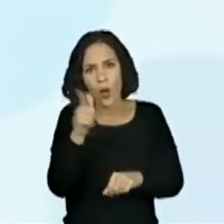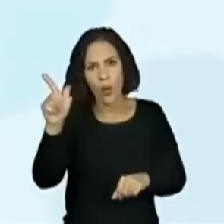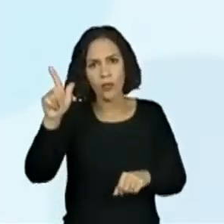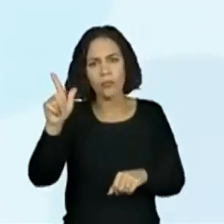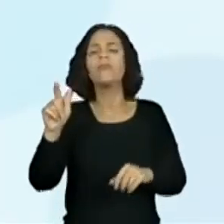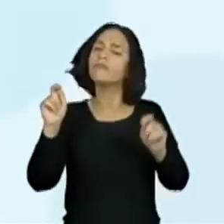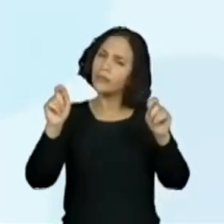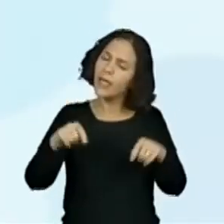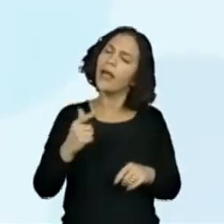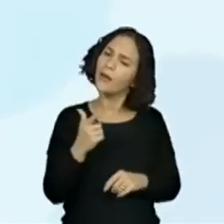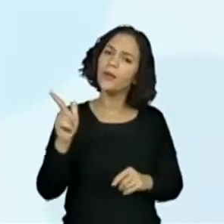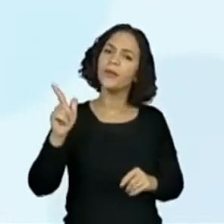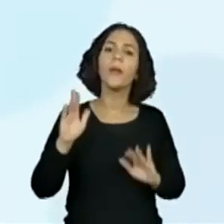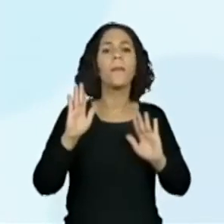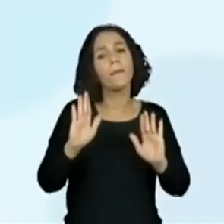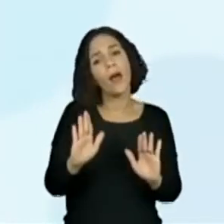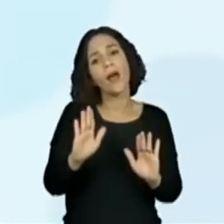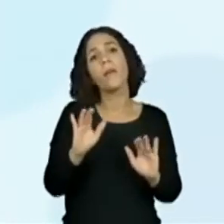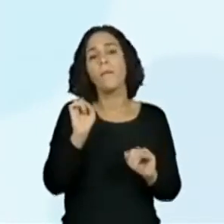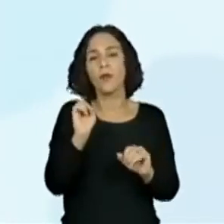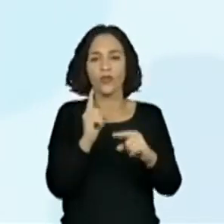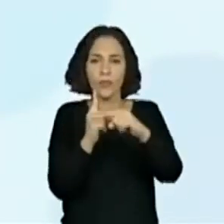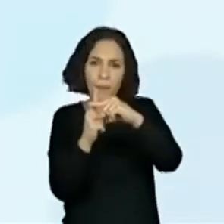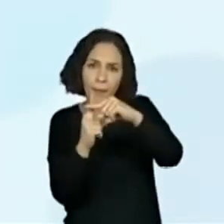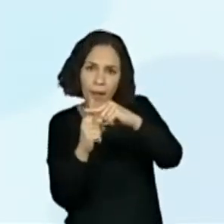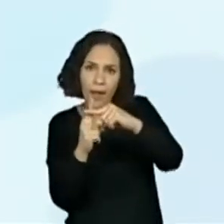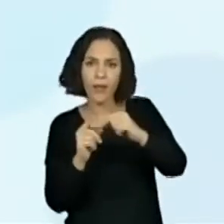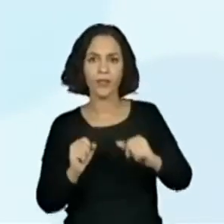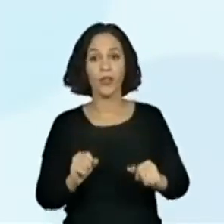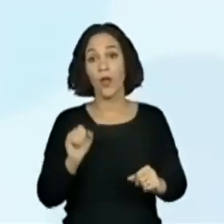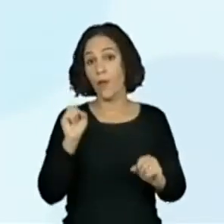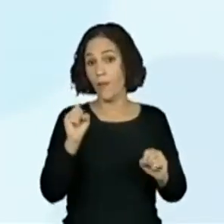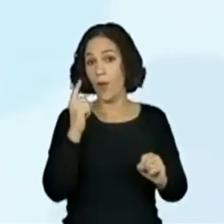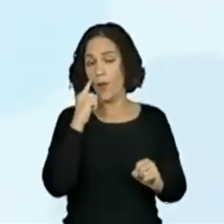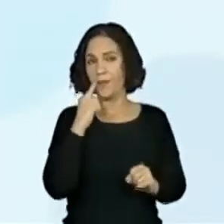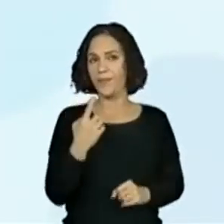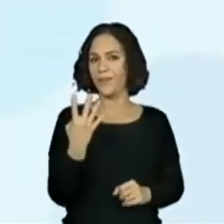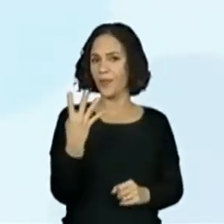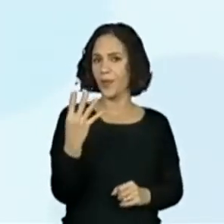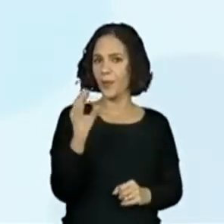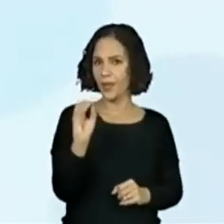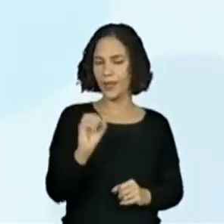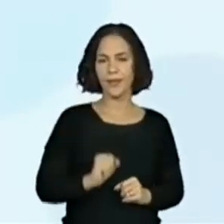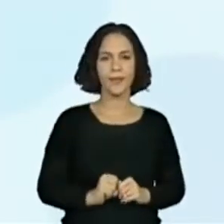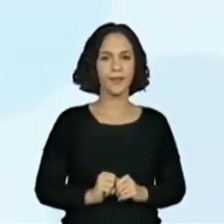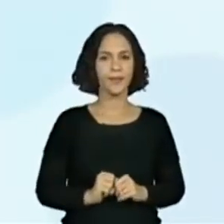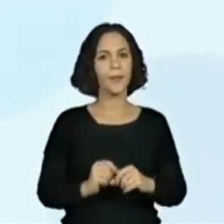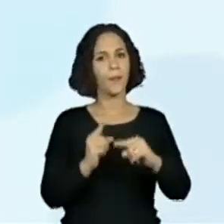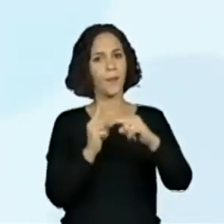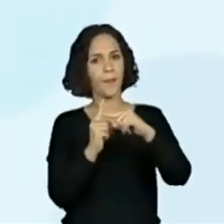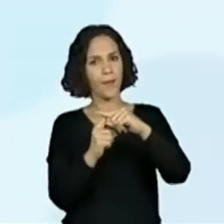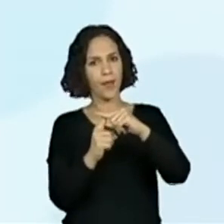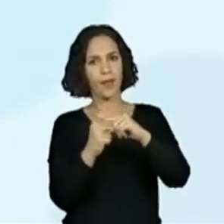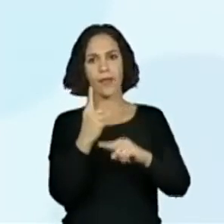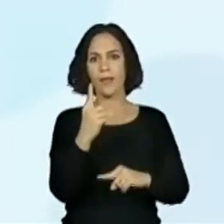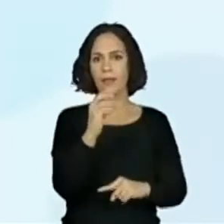Poderia. Poderia. Eu posso somar? Posso. Eu posso pegar o 40 mais o